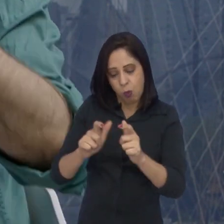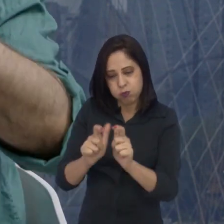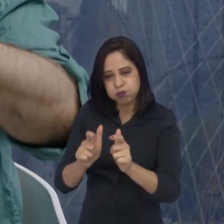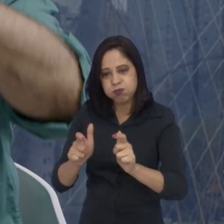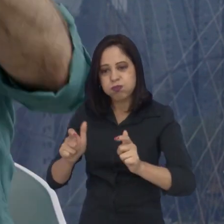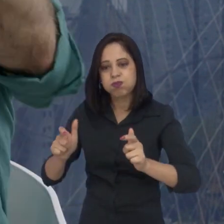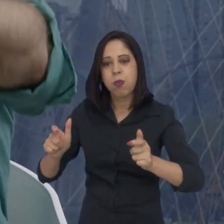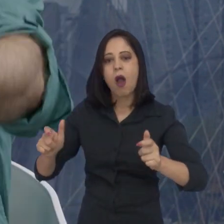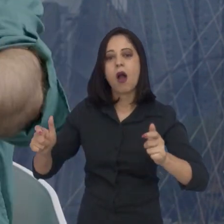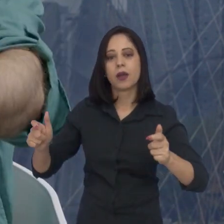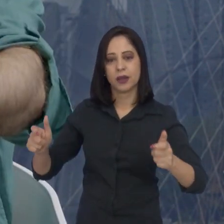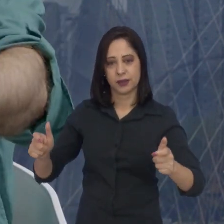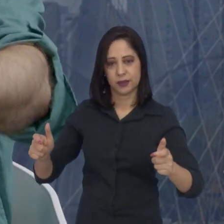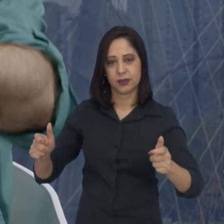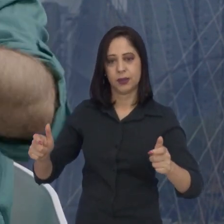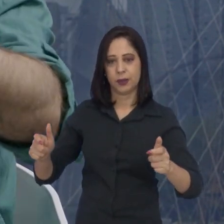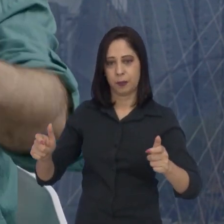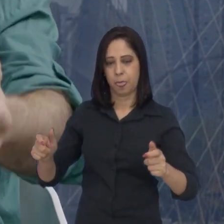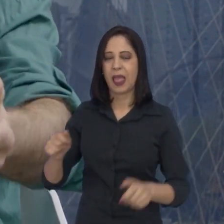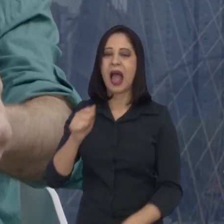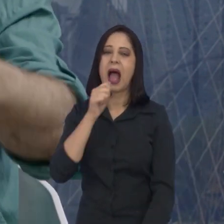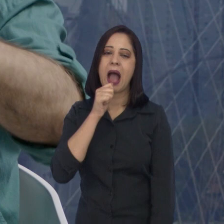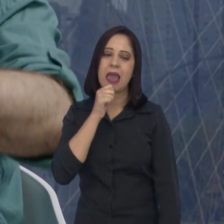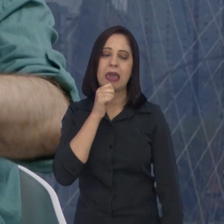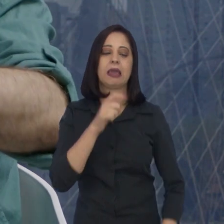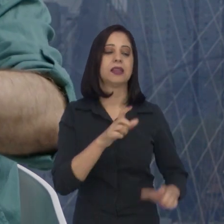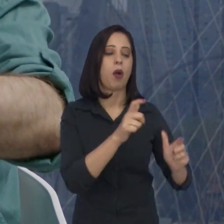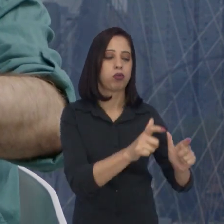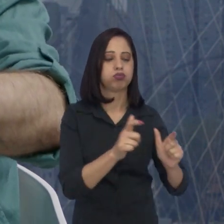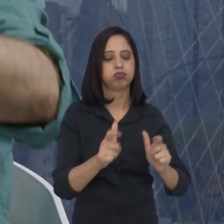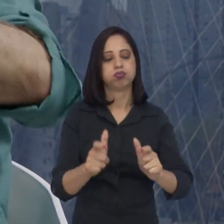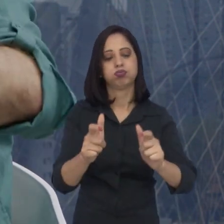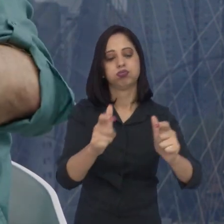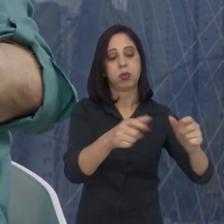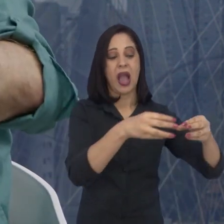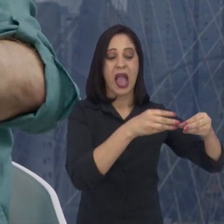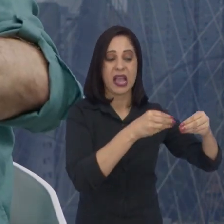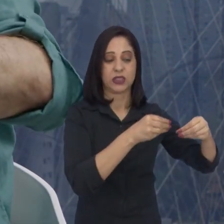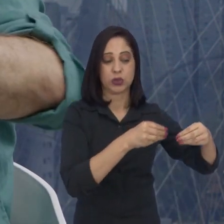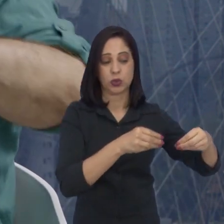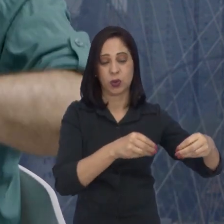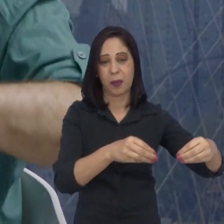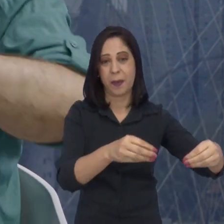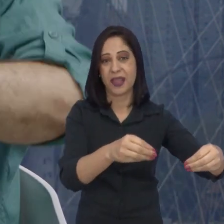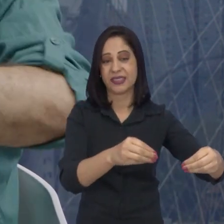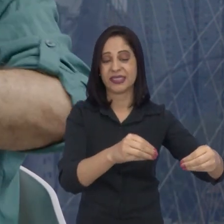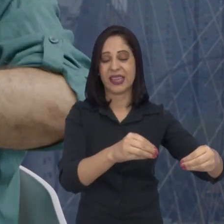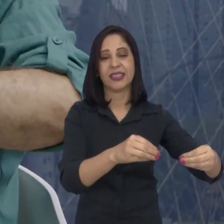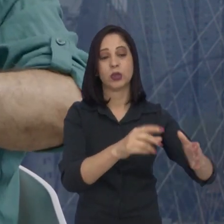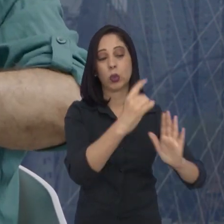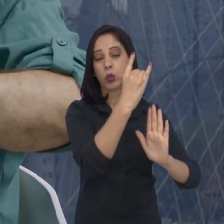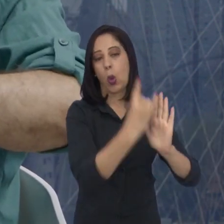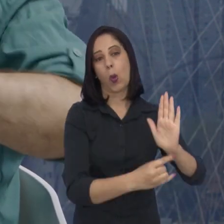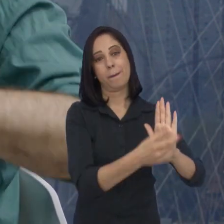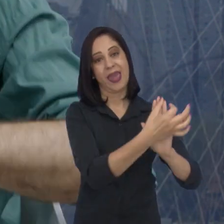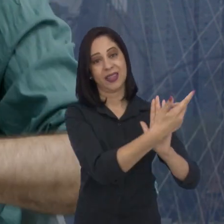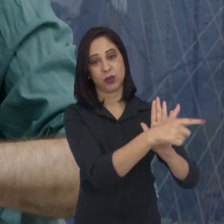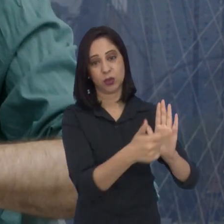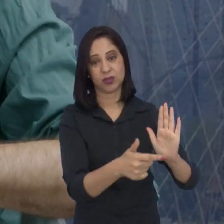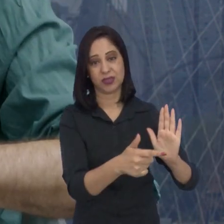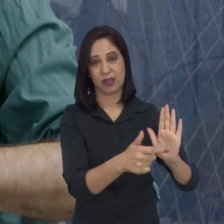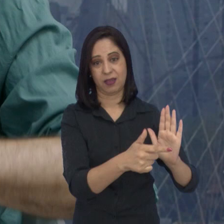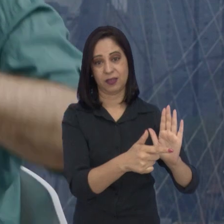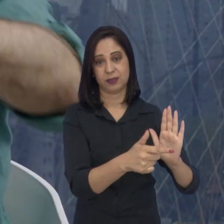Nós, apesar de haver loteamentos irregulares, muitos loteamentos regulares foram aprovados por prefeituras